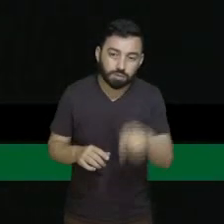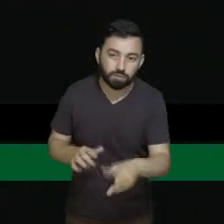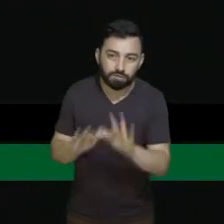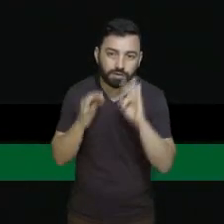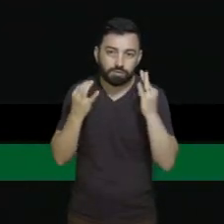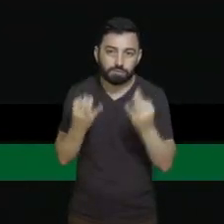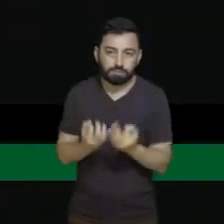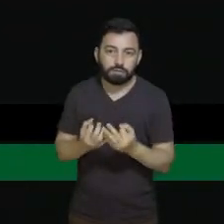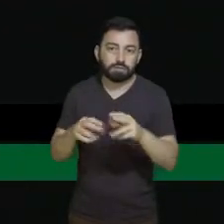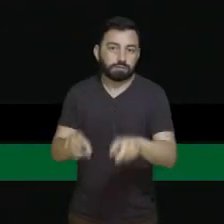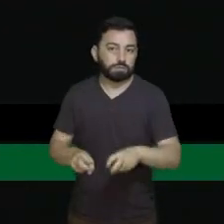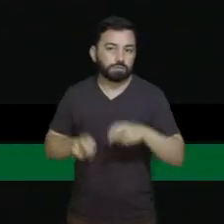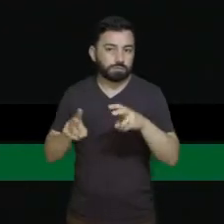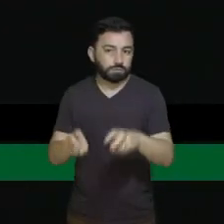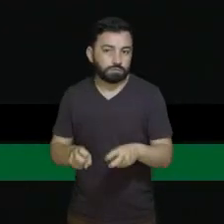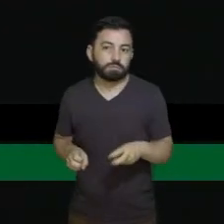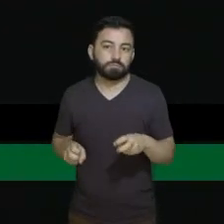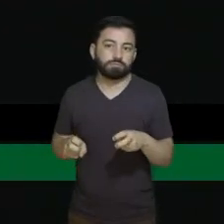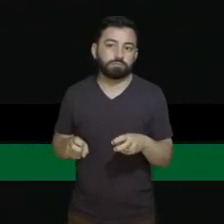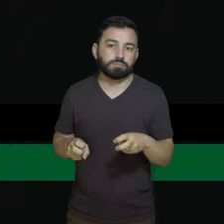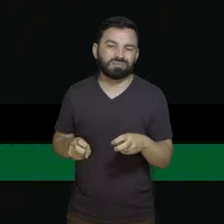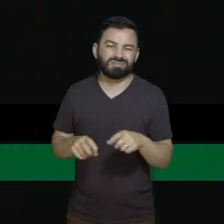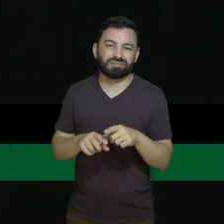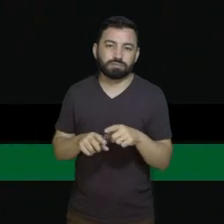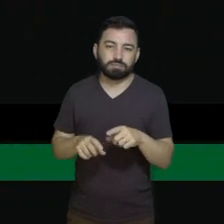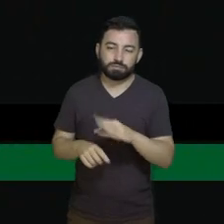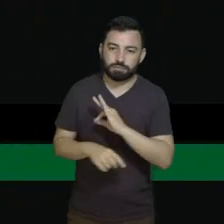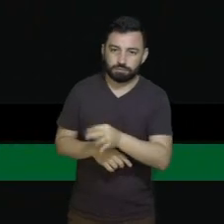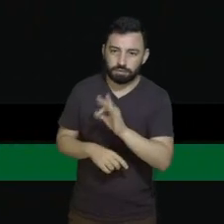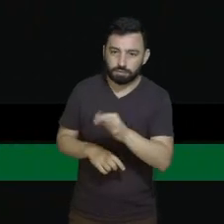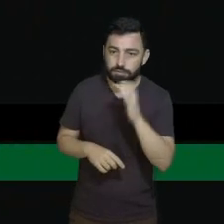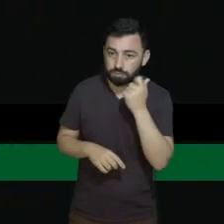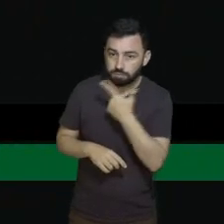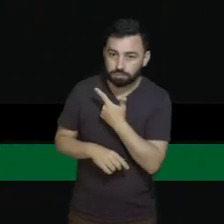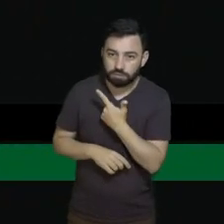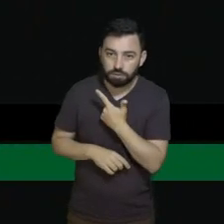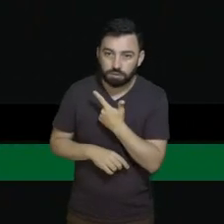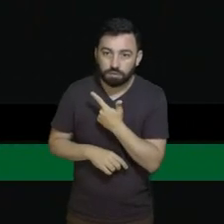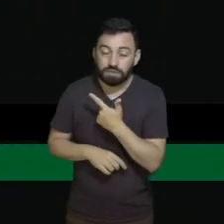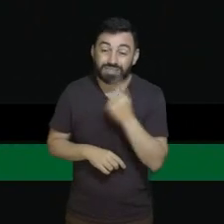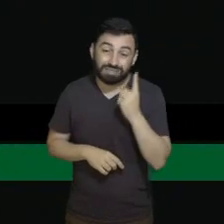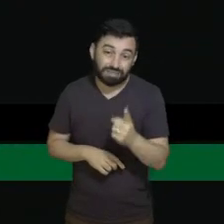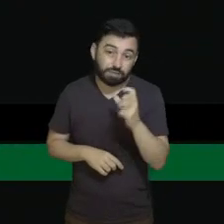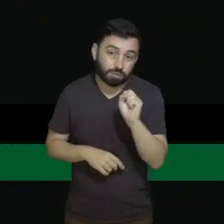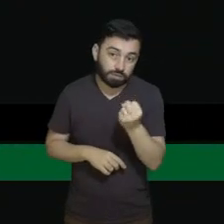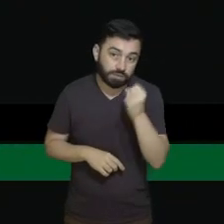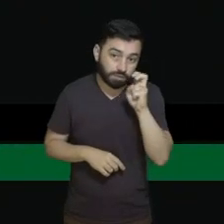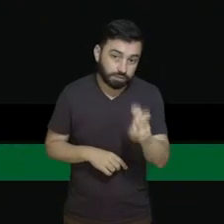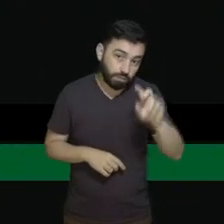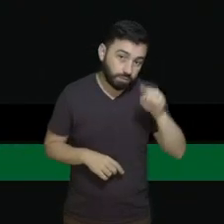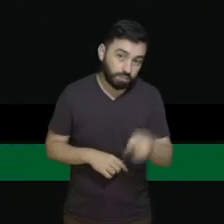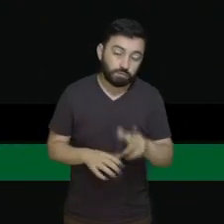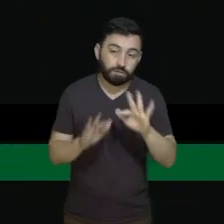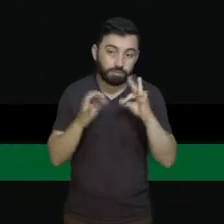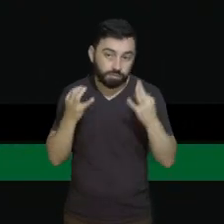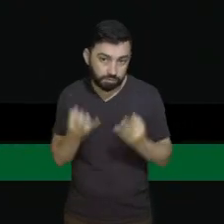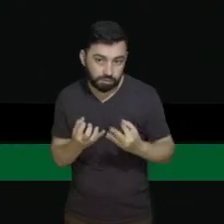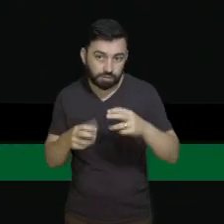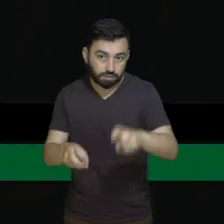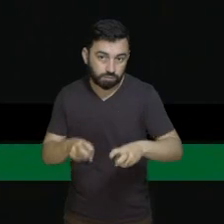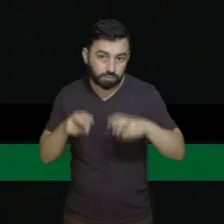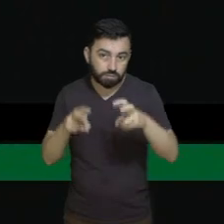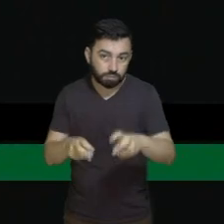de agricultores, deputado Antídio Lunelli, 185 mil famílias de